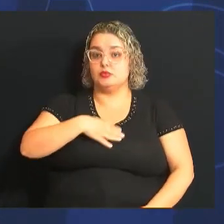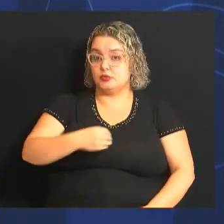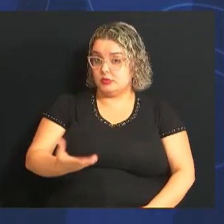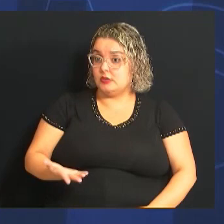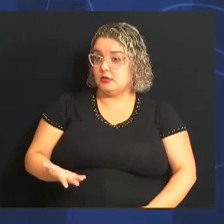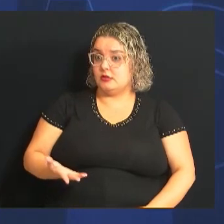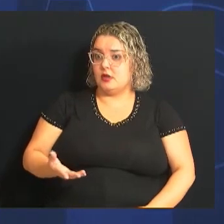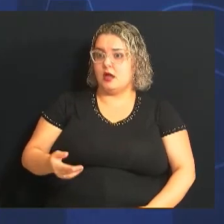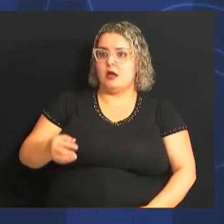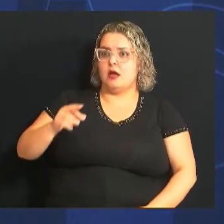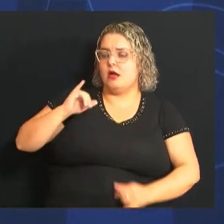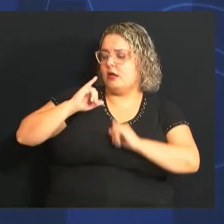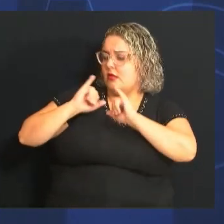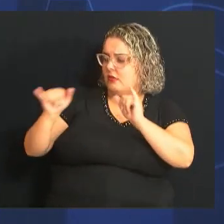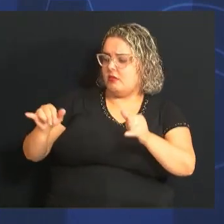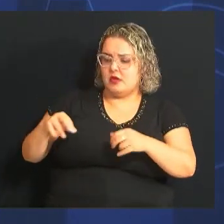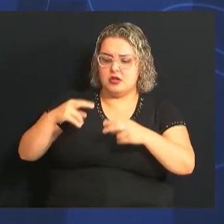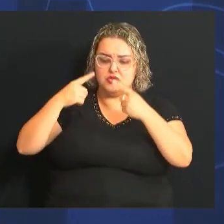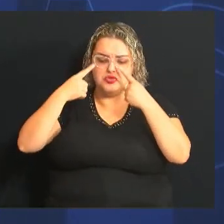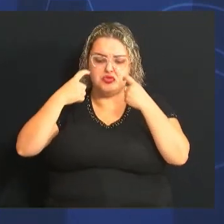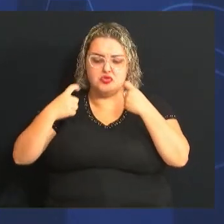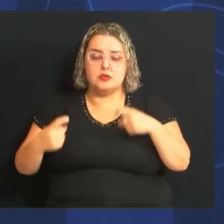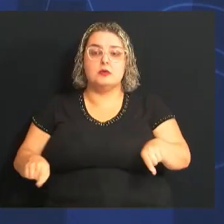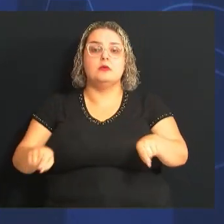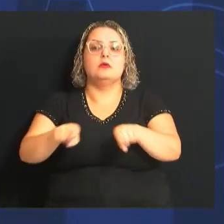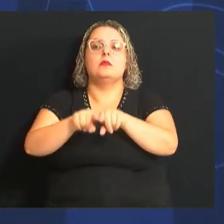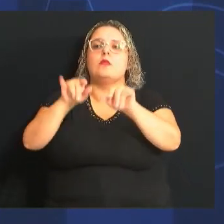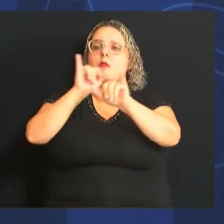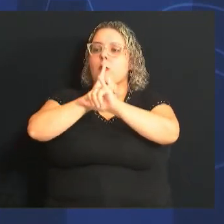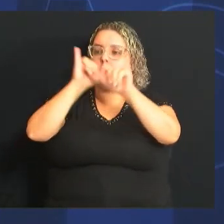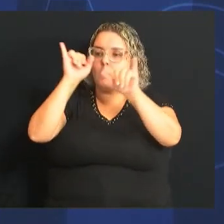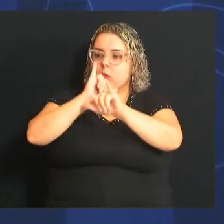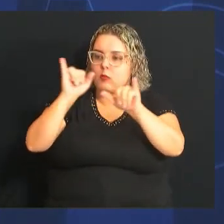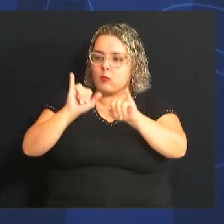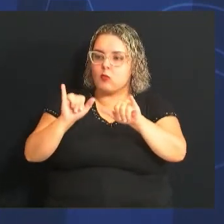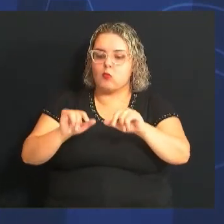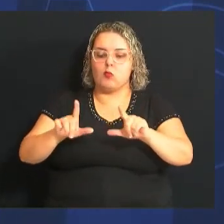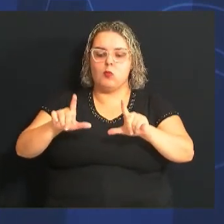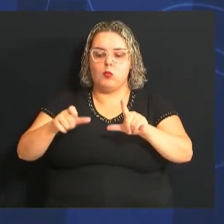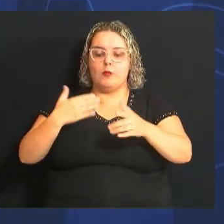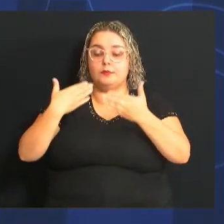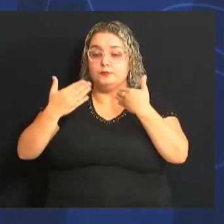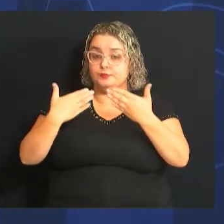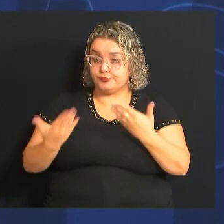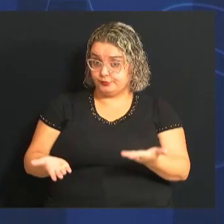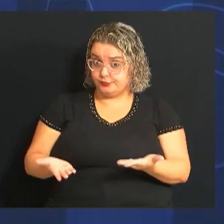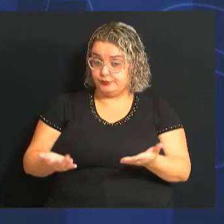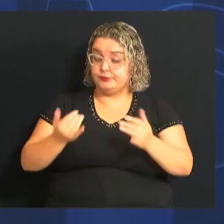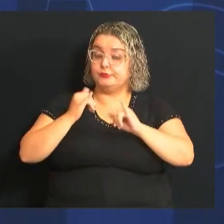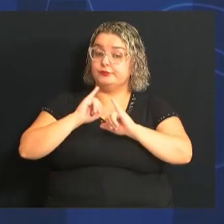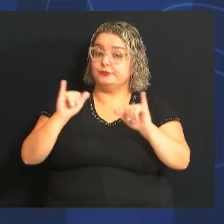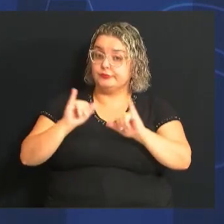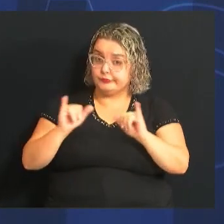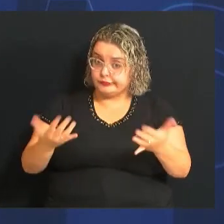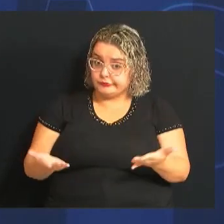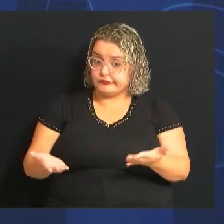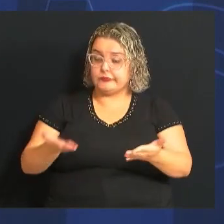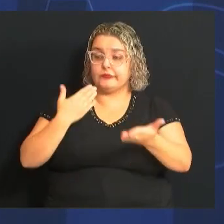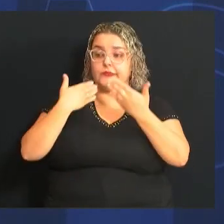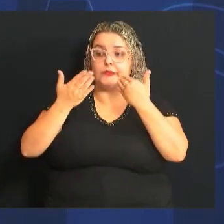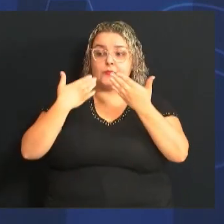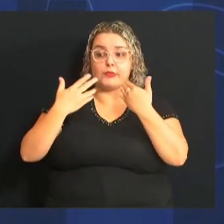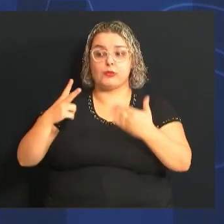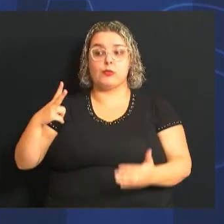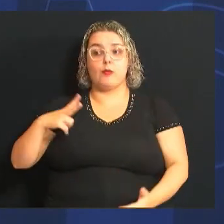respondeu chorando, também divulgando prints de conversas. E essa divulgação de conversas